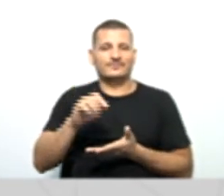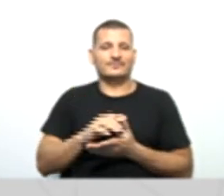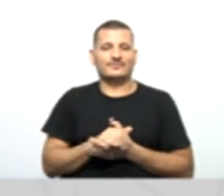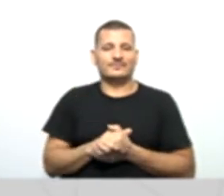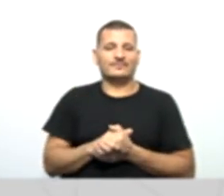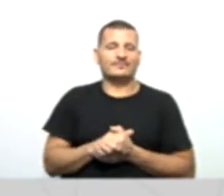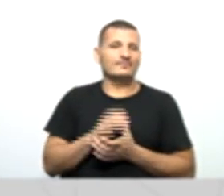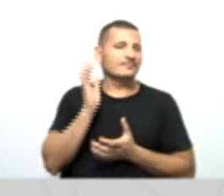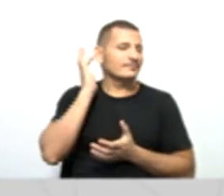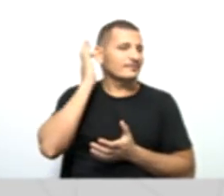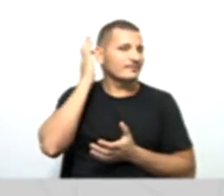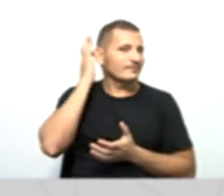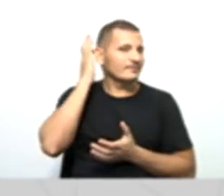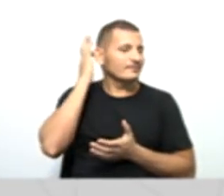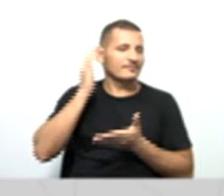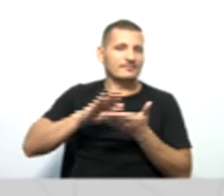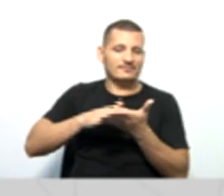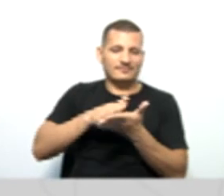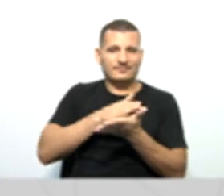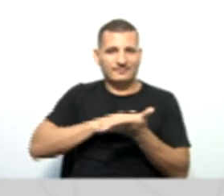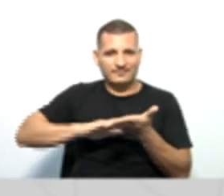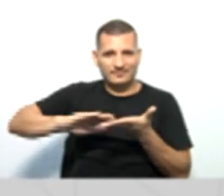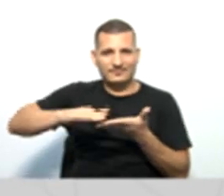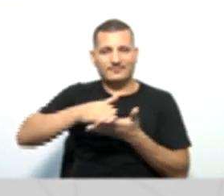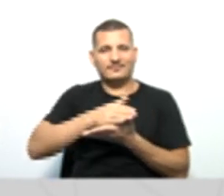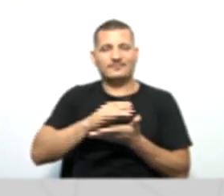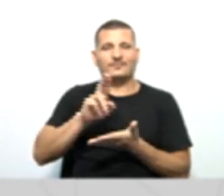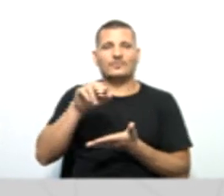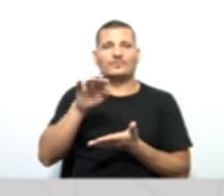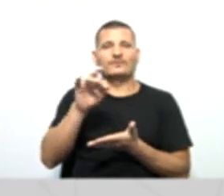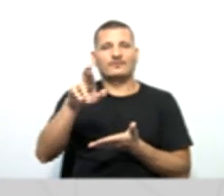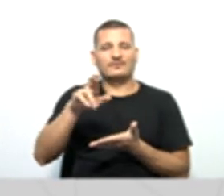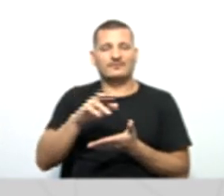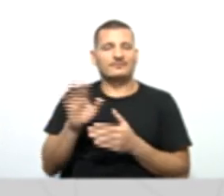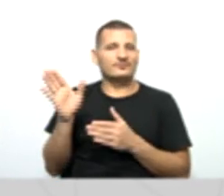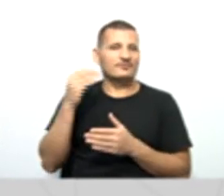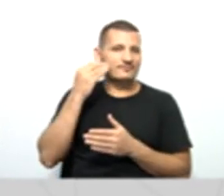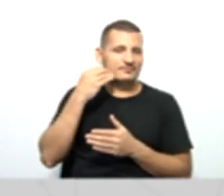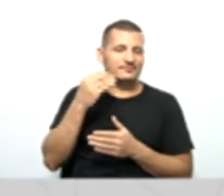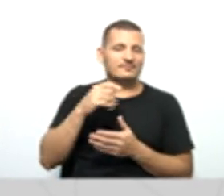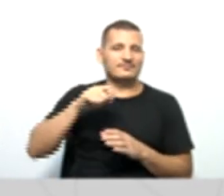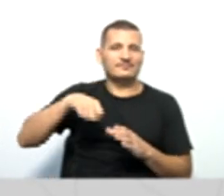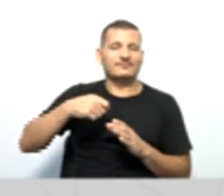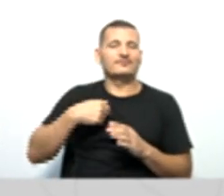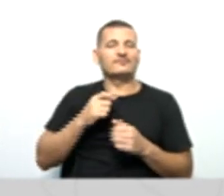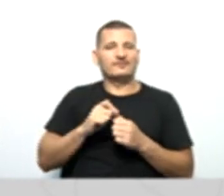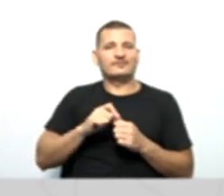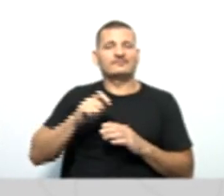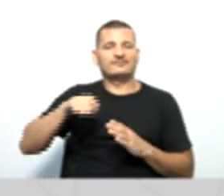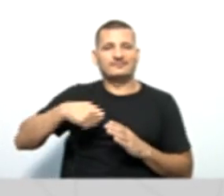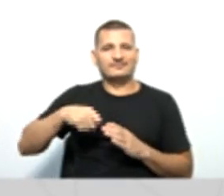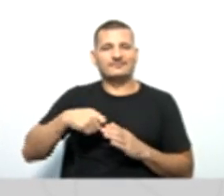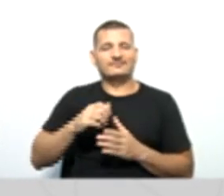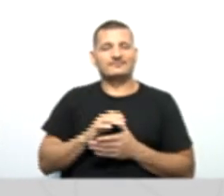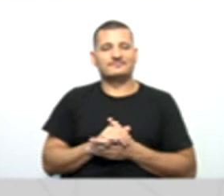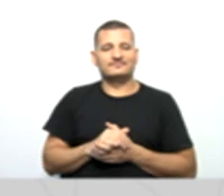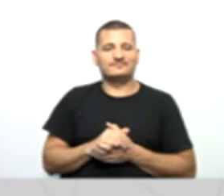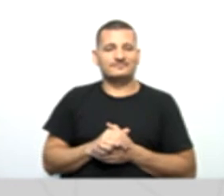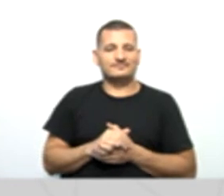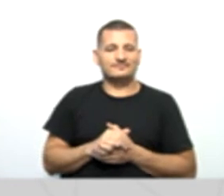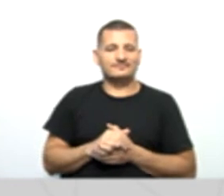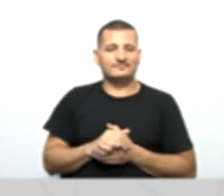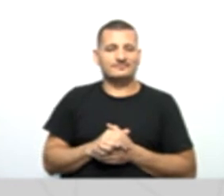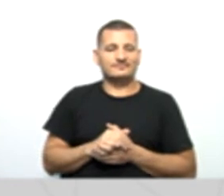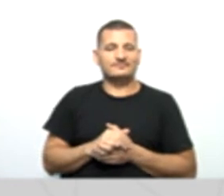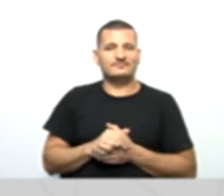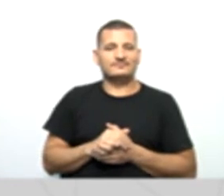Então você tem que untar a forma. O professor aí já tem experiência na cozinha, né, professor? Bolo. Já faz bastante bolo. E aí o